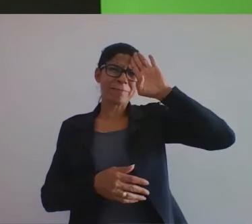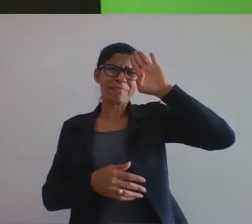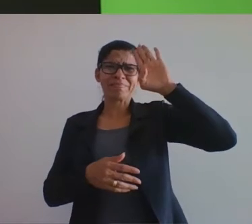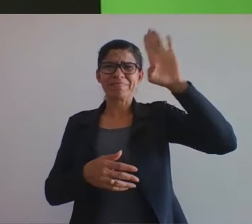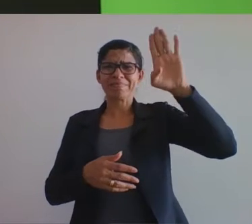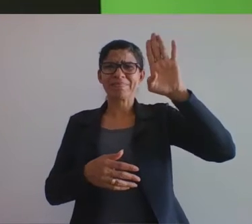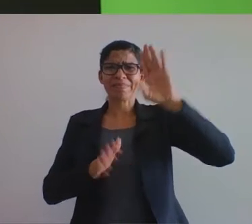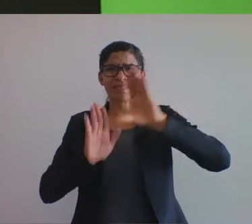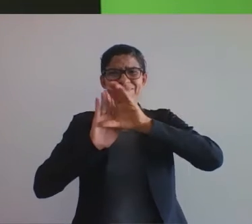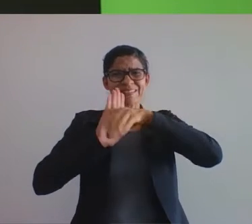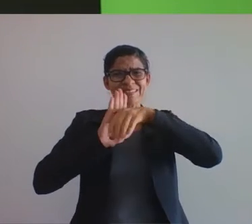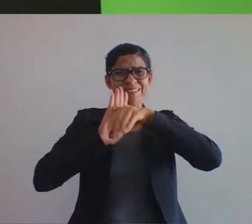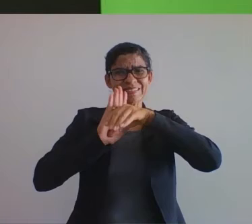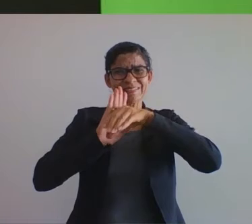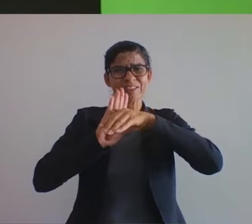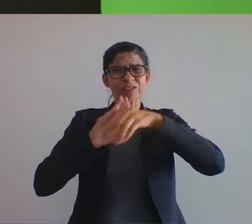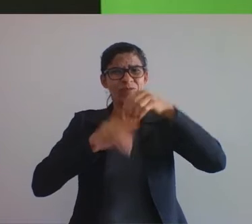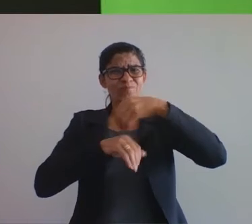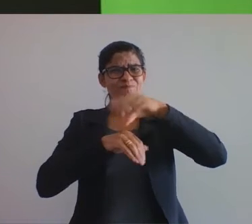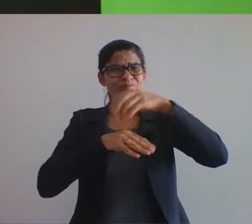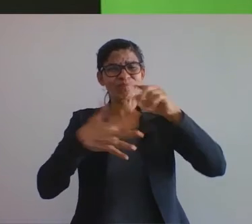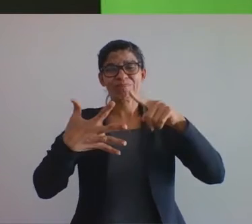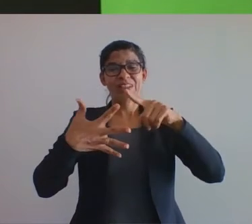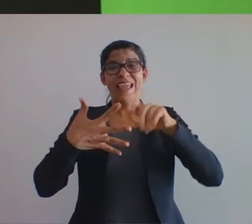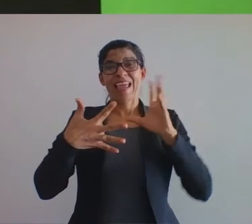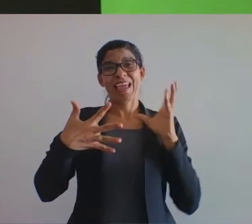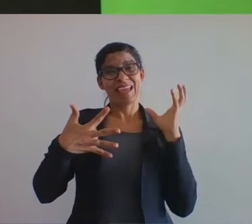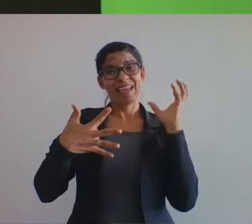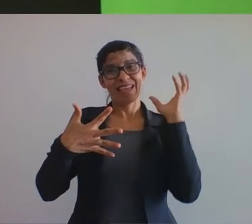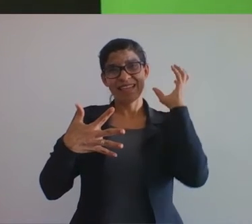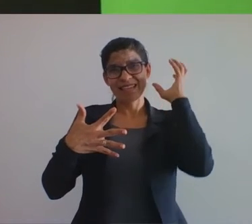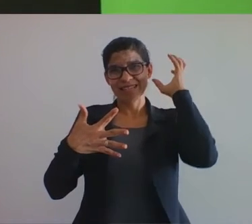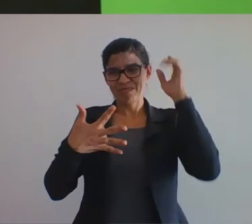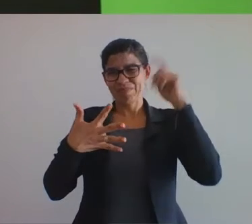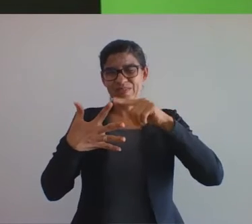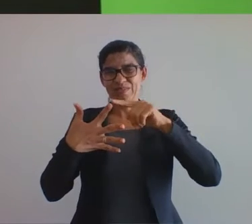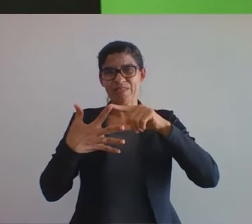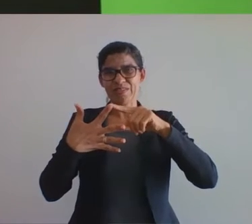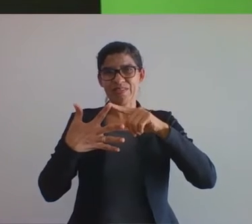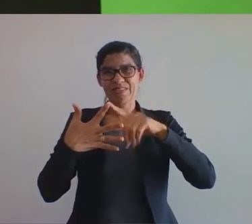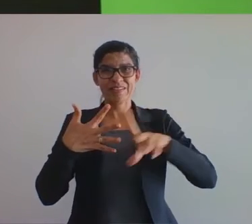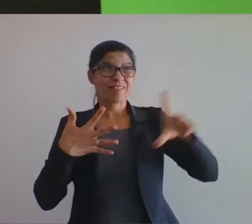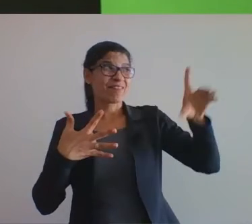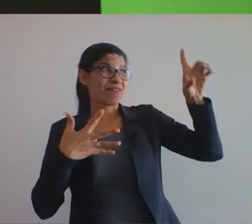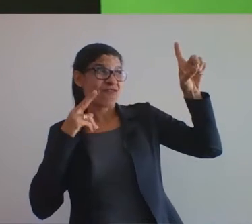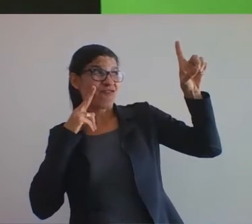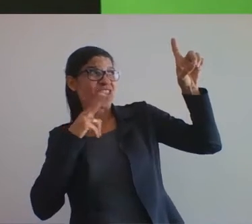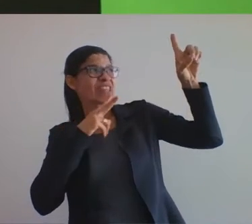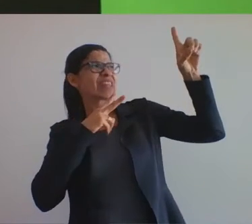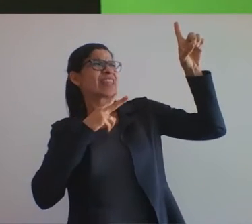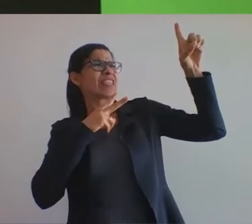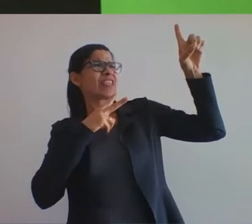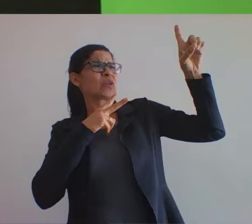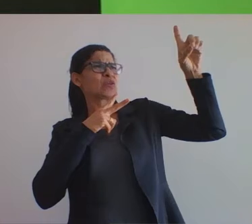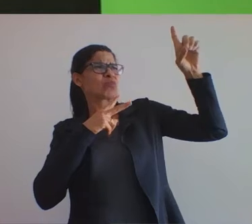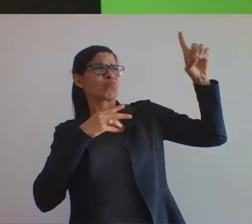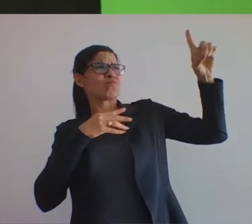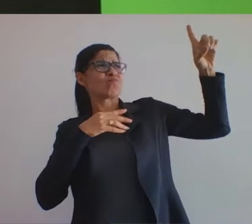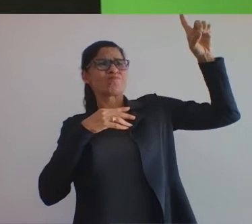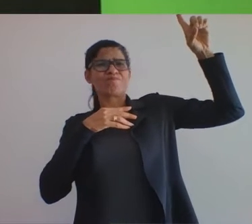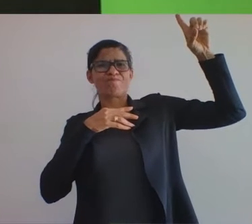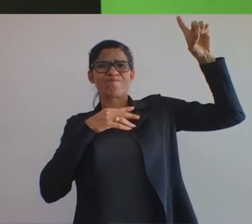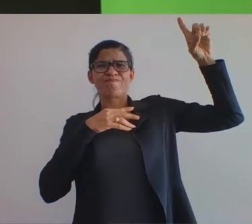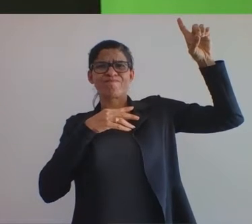definições. Spinoza não vê Deus como um ser sobre-humano que criou o universo.